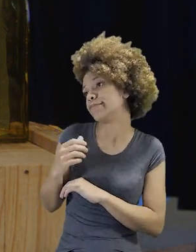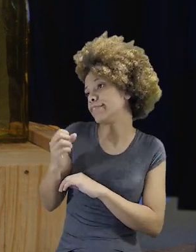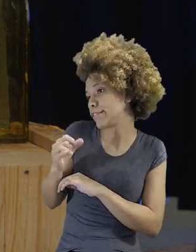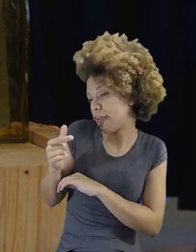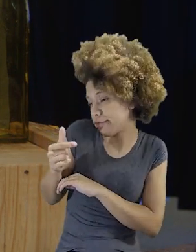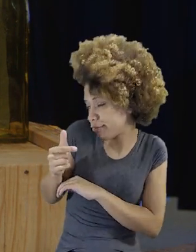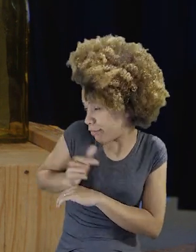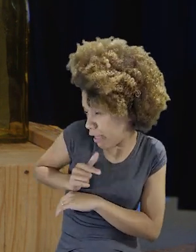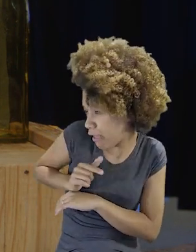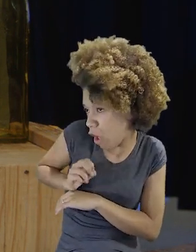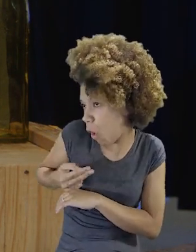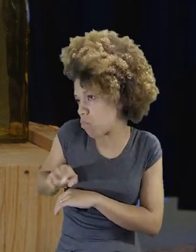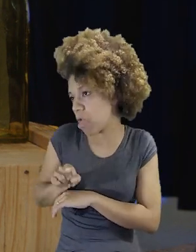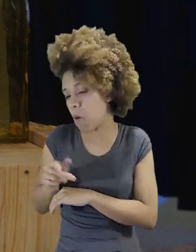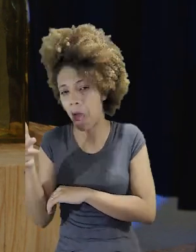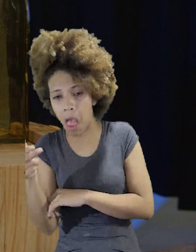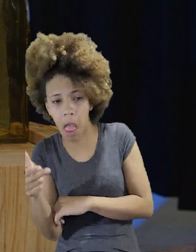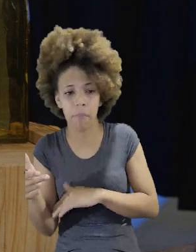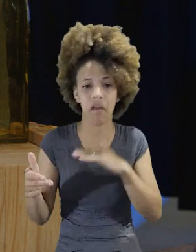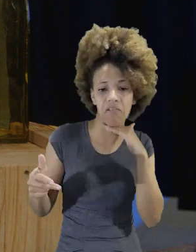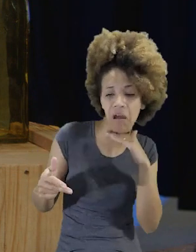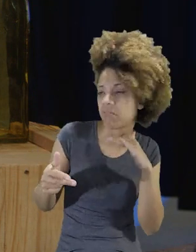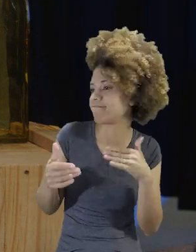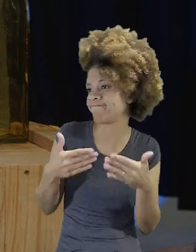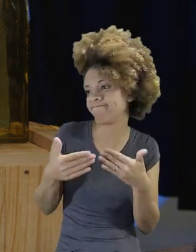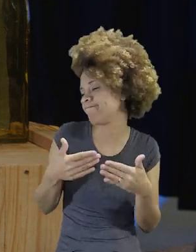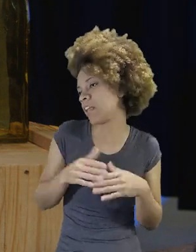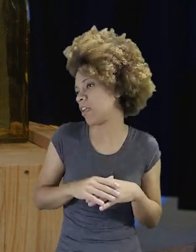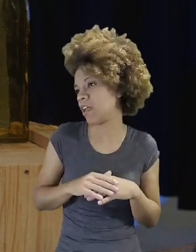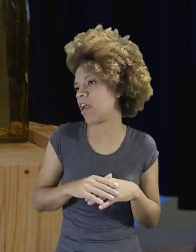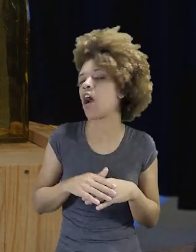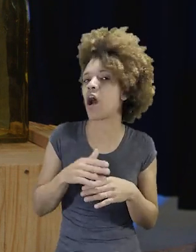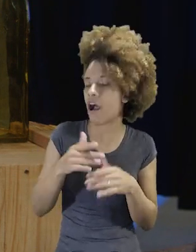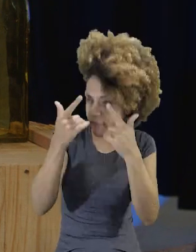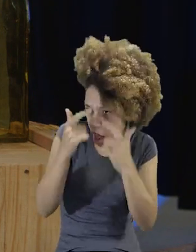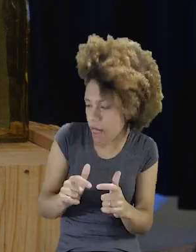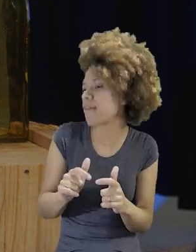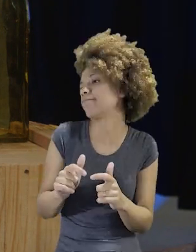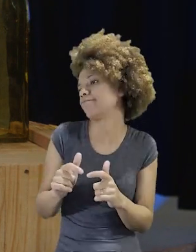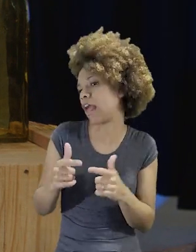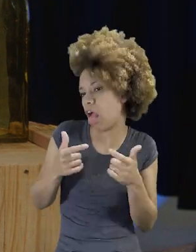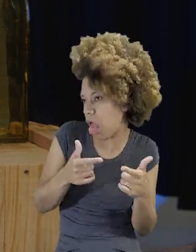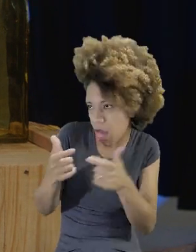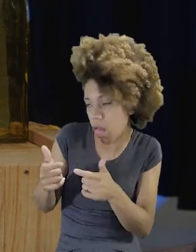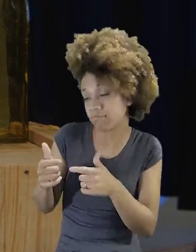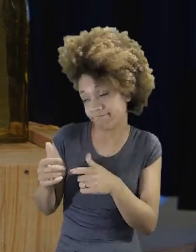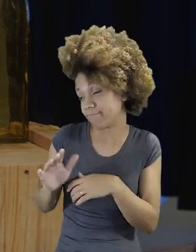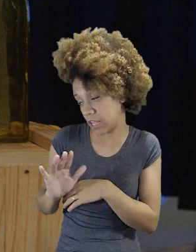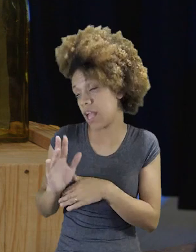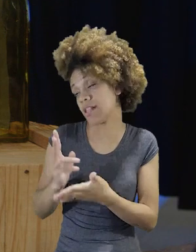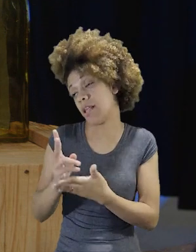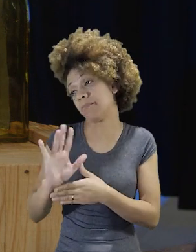existe com ou sem rap com sem funk então eu acho que assim essa coisa